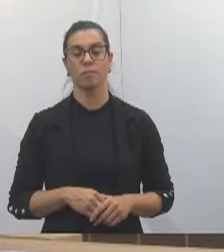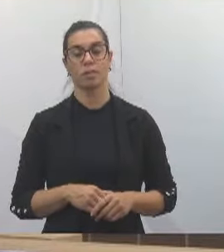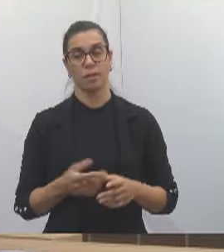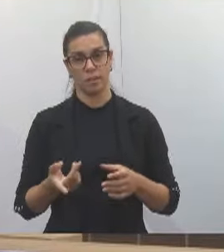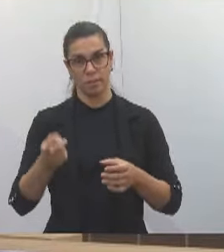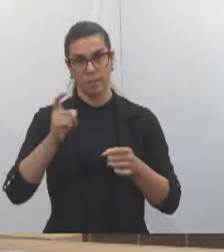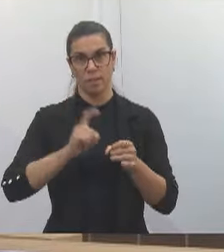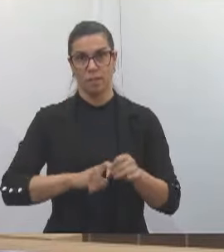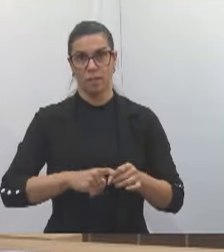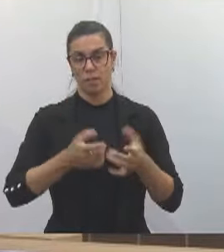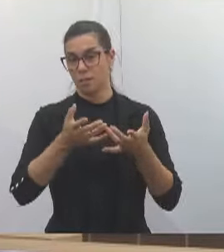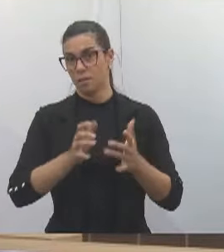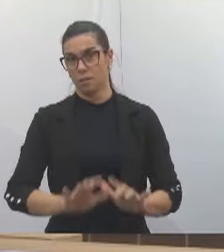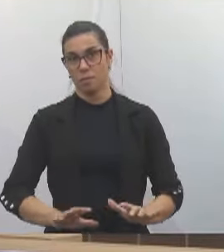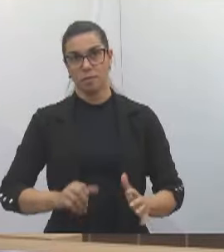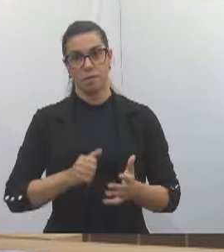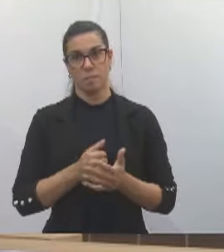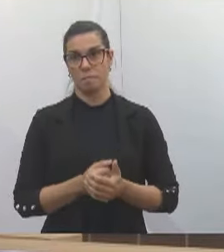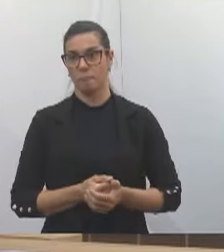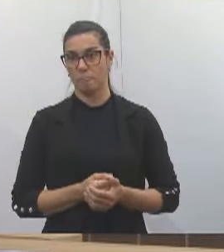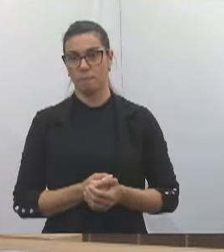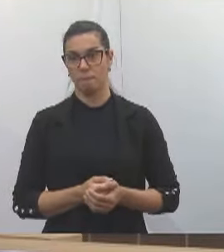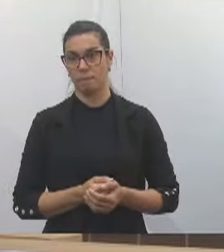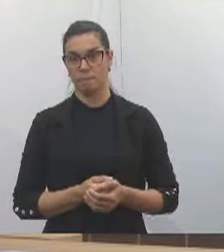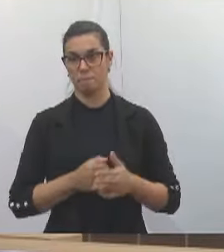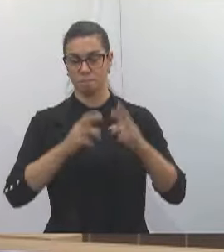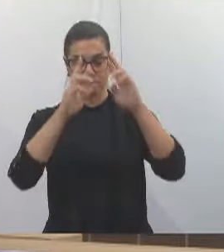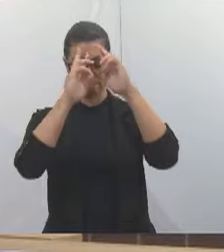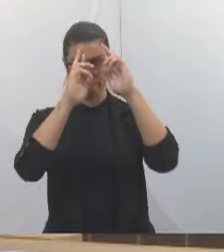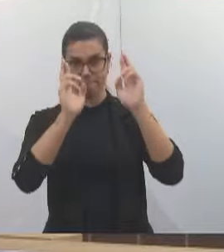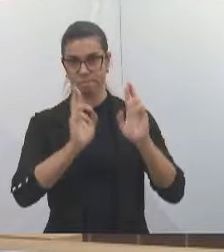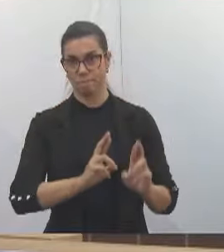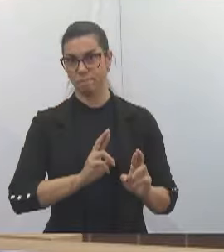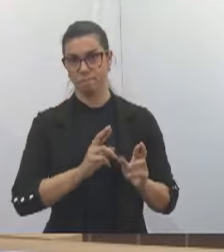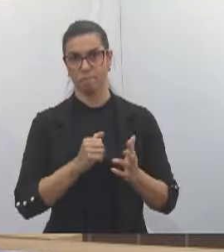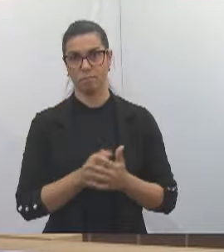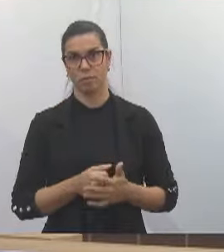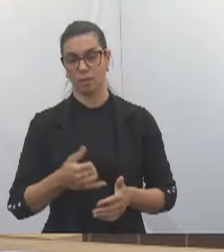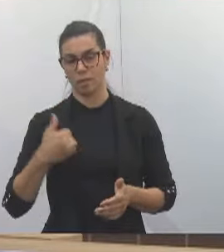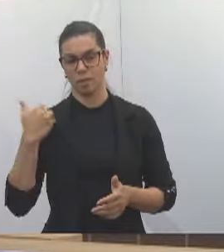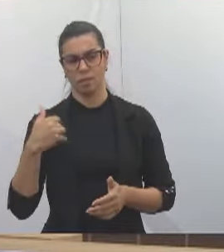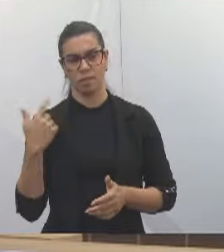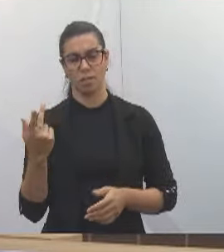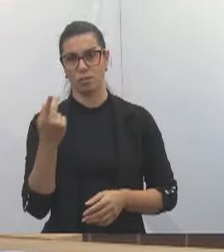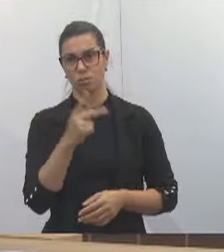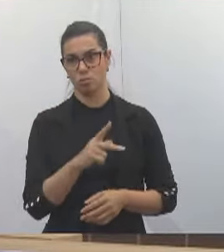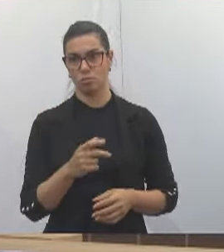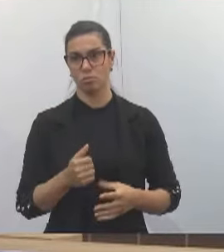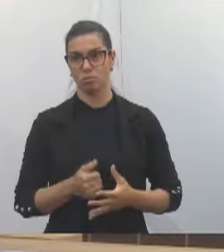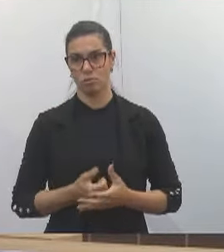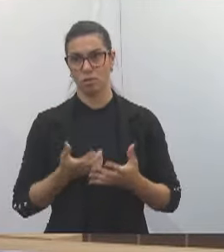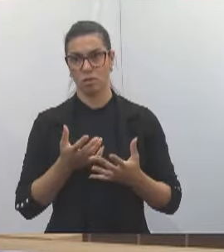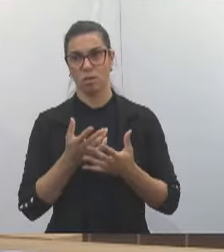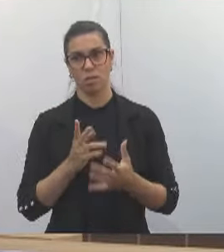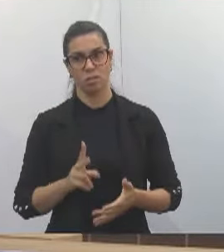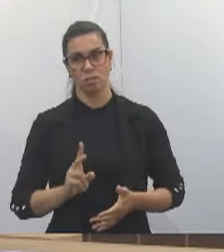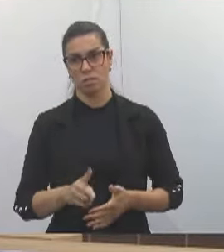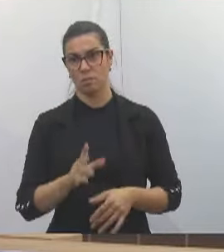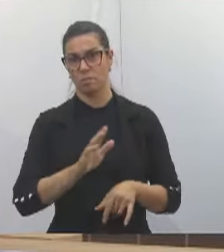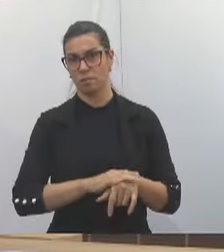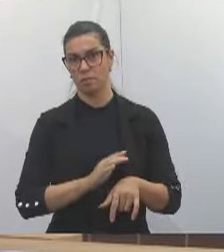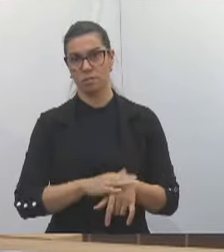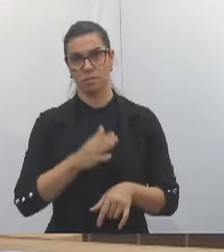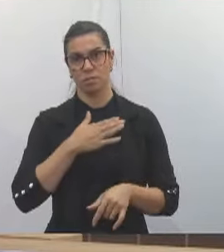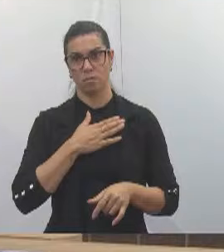Vamos lá. Eu não quero aqui, Valmir, pelo amor de Deus, em respeito a você, pela sua idade, eu quero sempre poder só fazer o meu